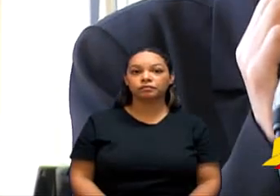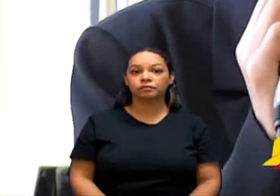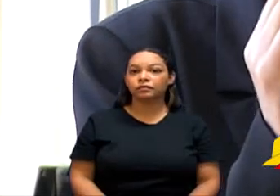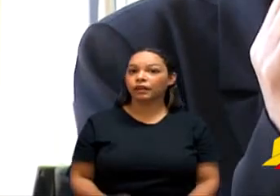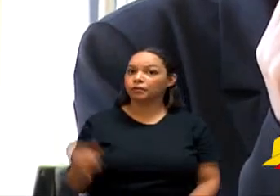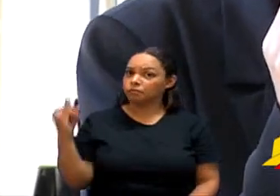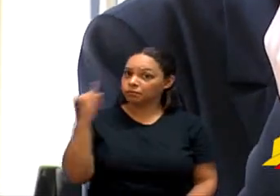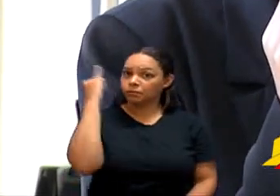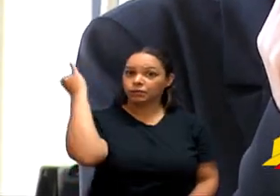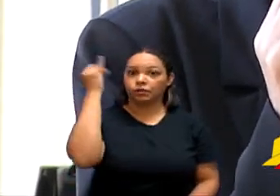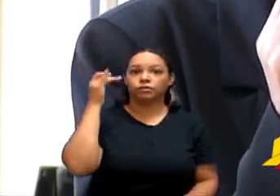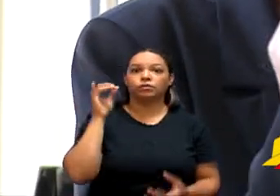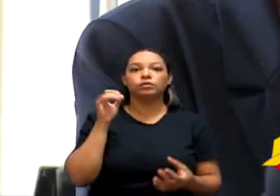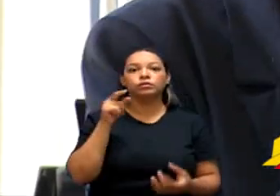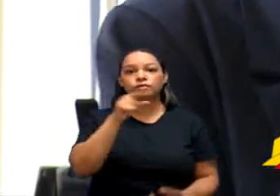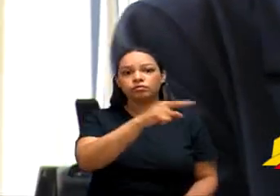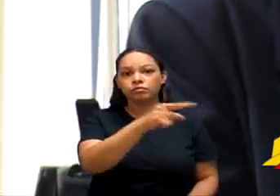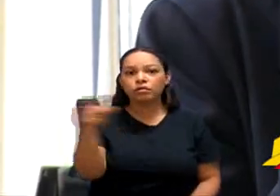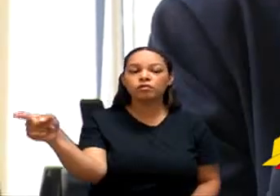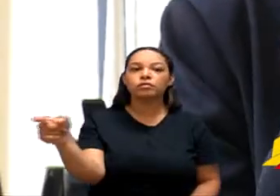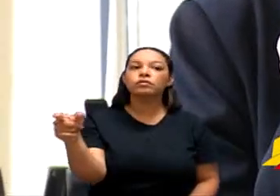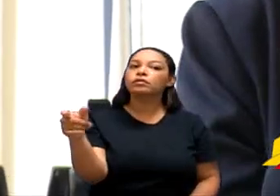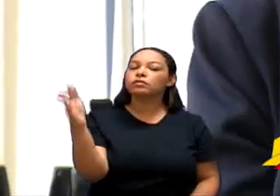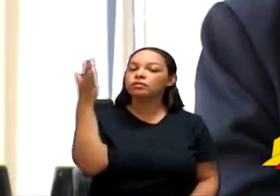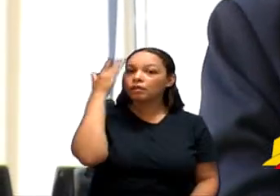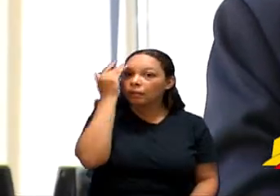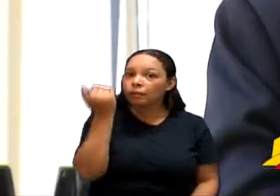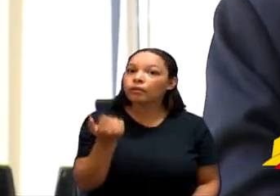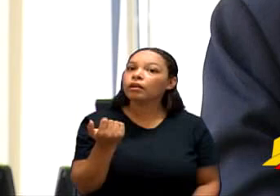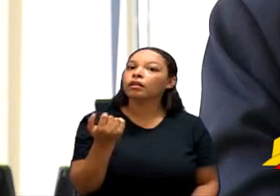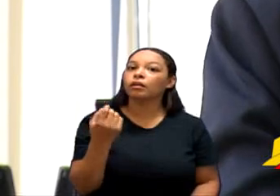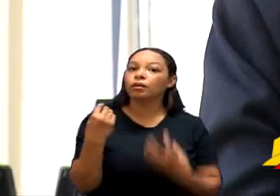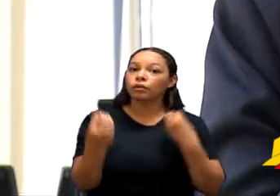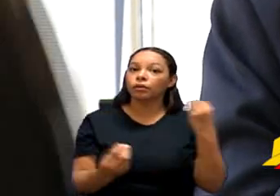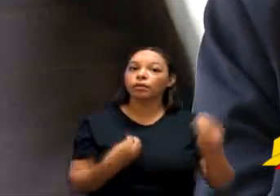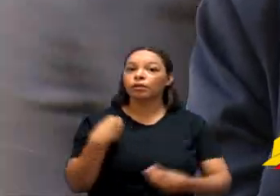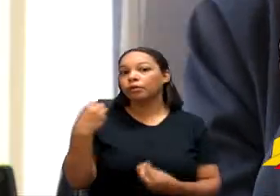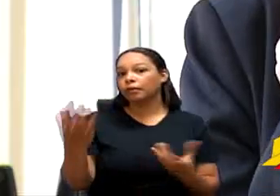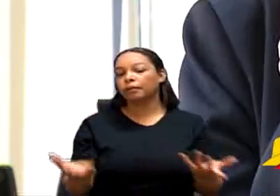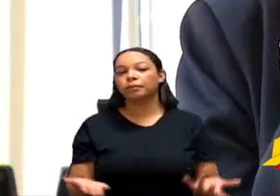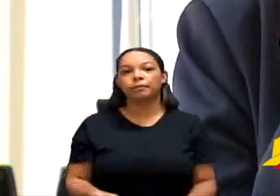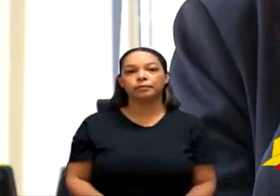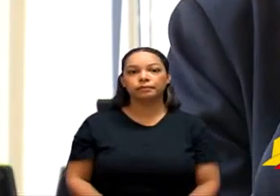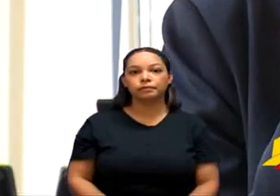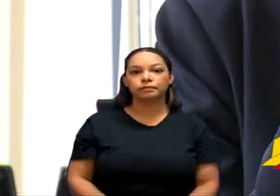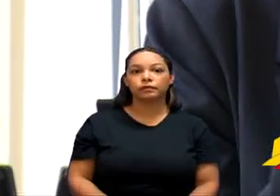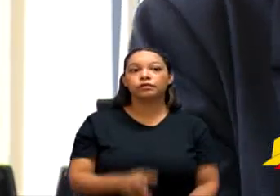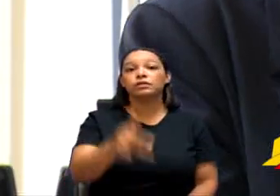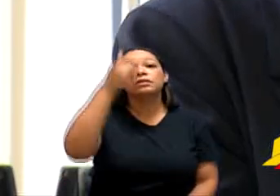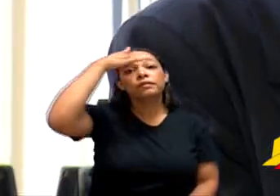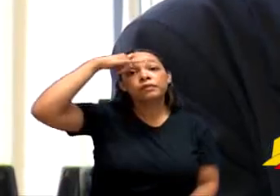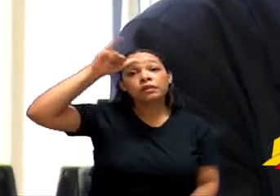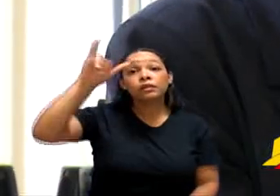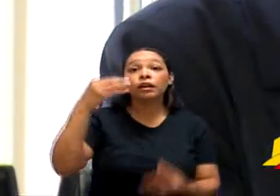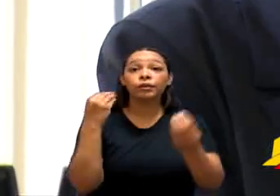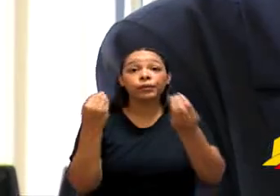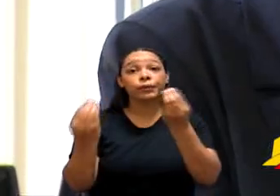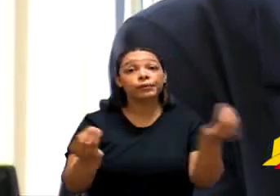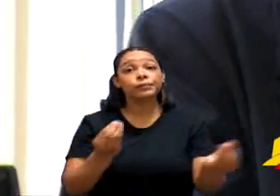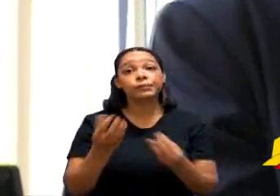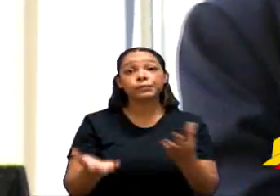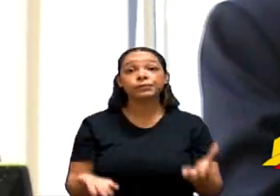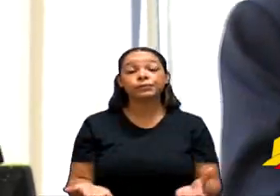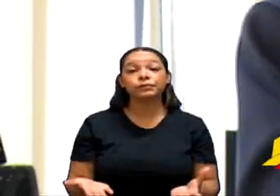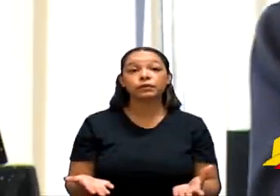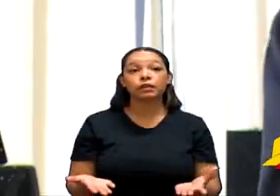do SAI, o diretor do SAI, deu a informação de algas, mas o que vai ser feito para evitar? Porque, na verdade, nós